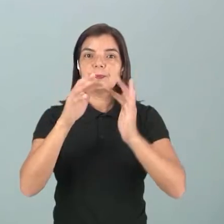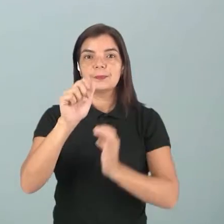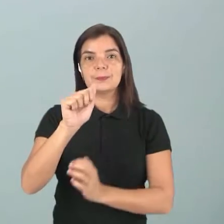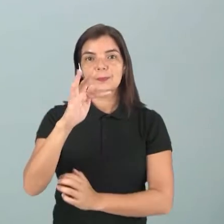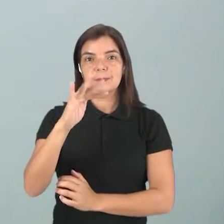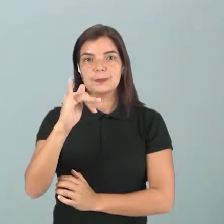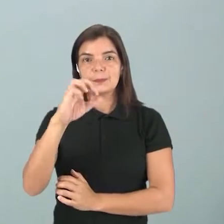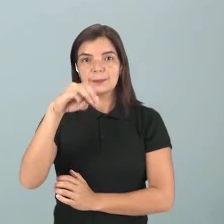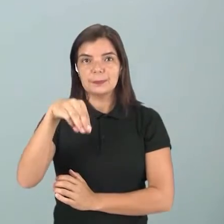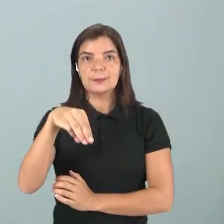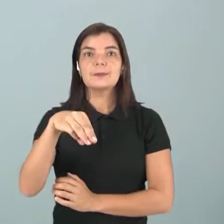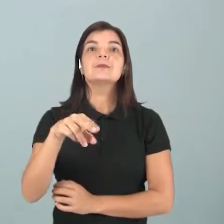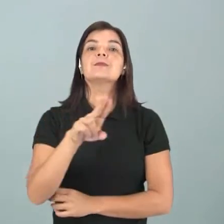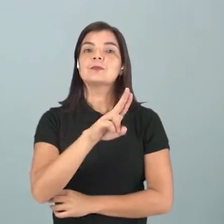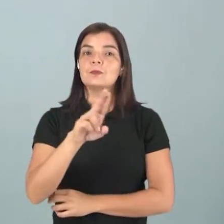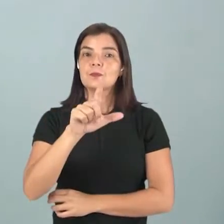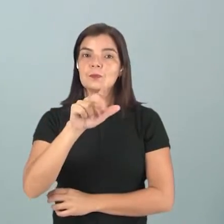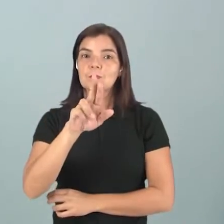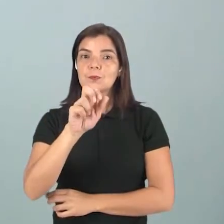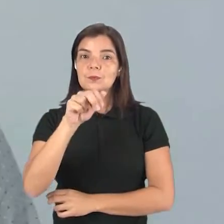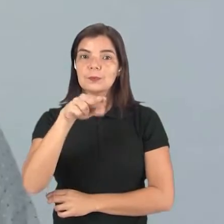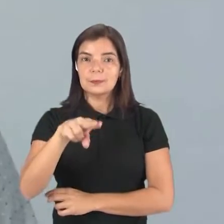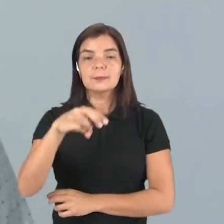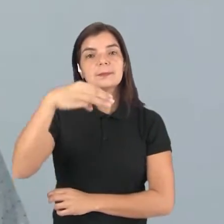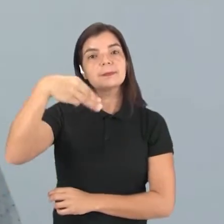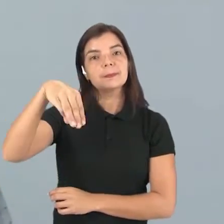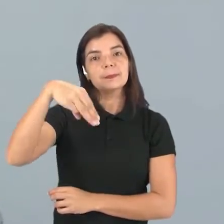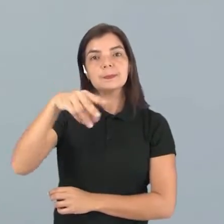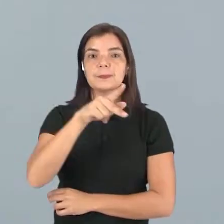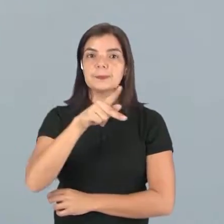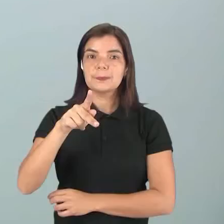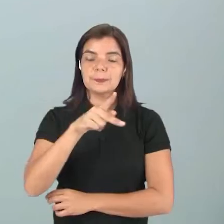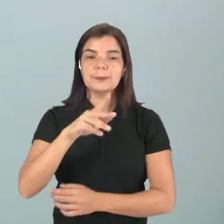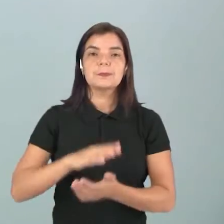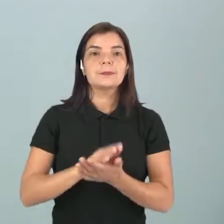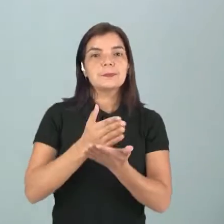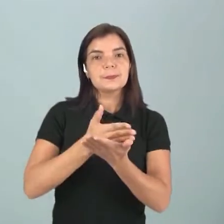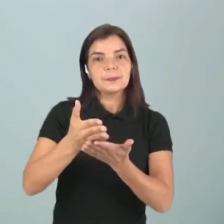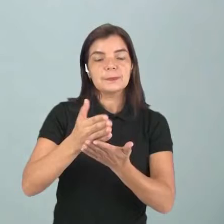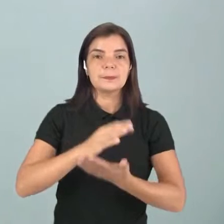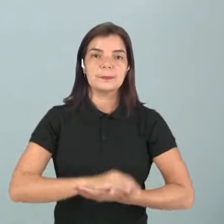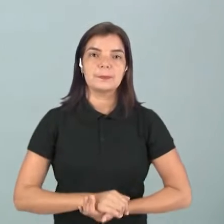Meu nome é Luan Felipe, sou professor de matemática da rede pública. Então vamos iniciar.